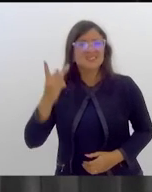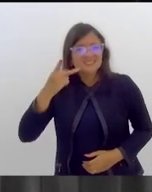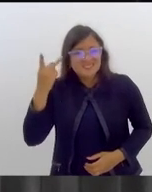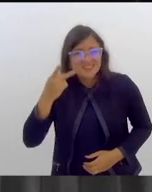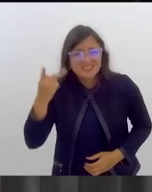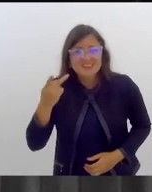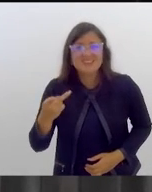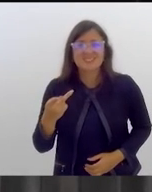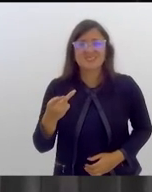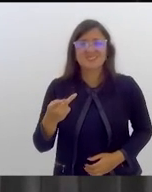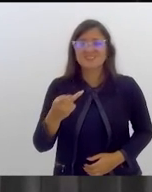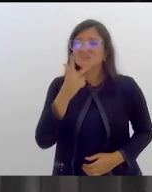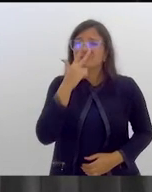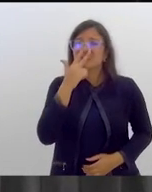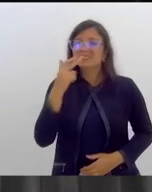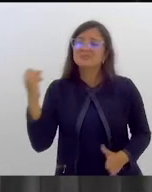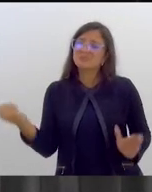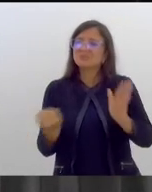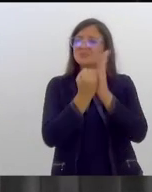marca